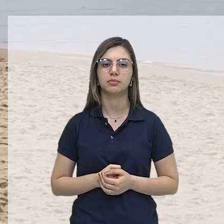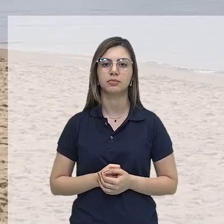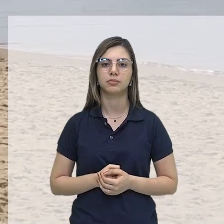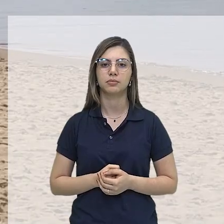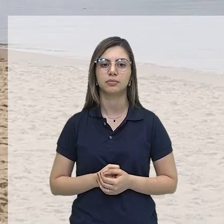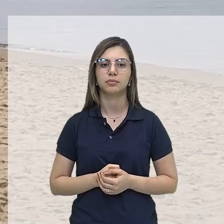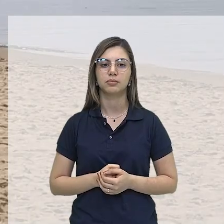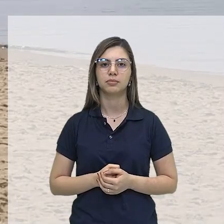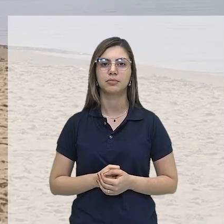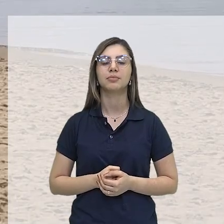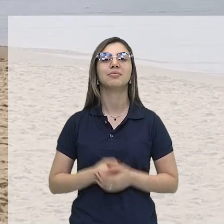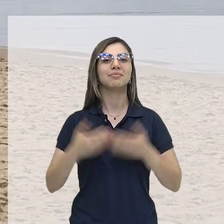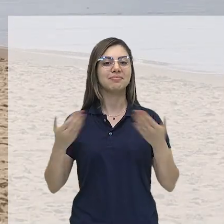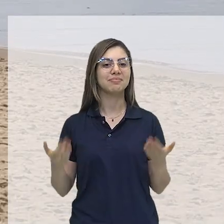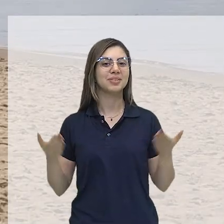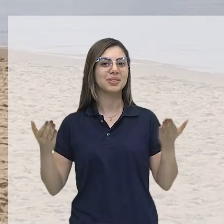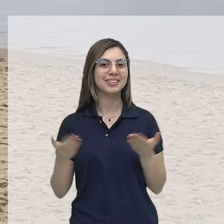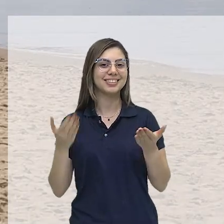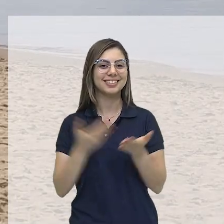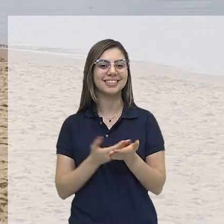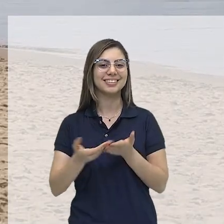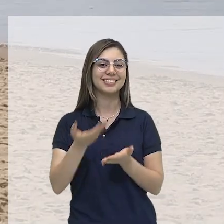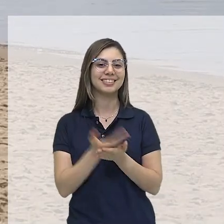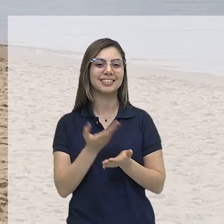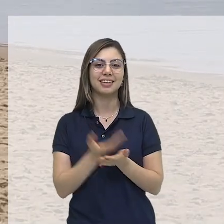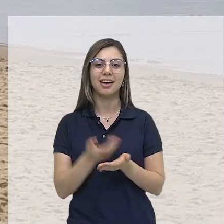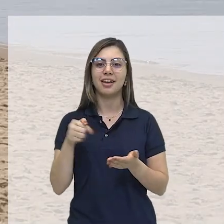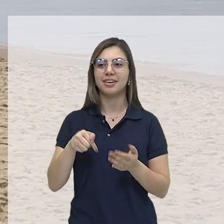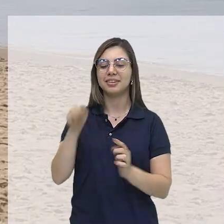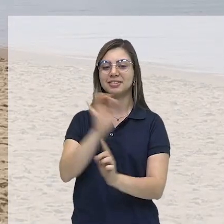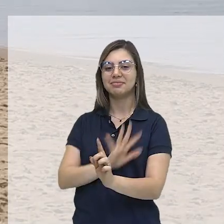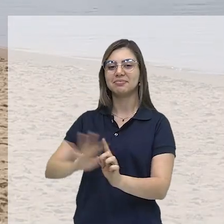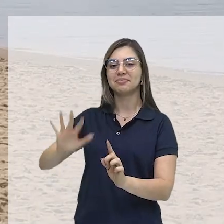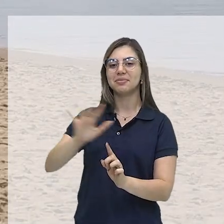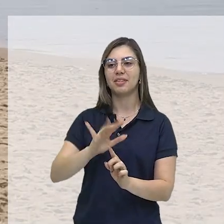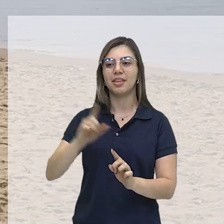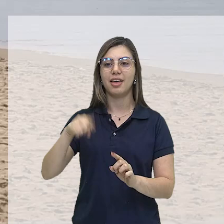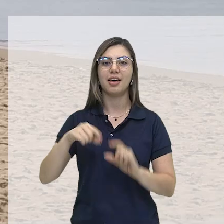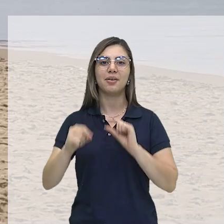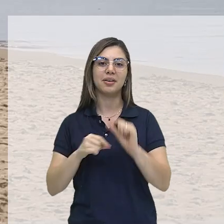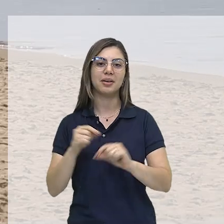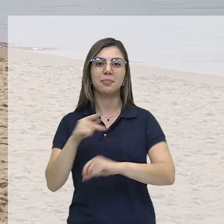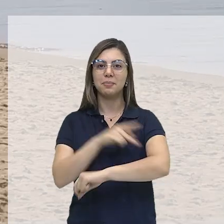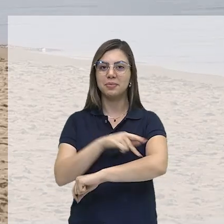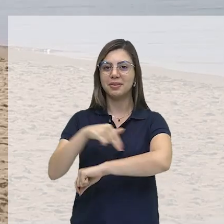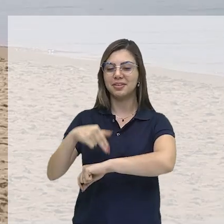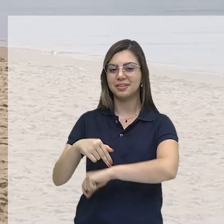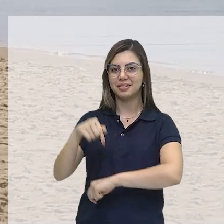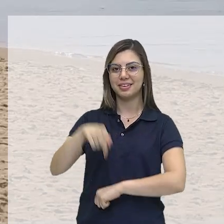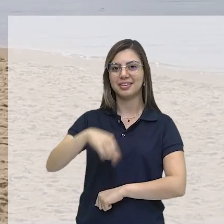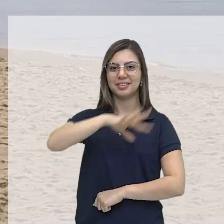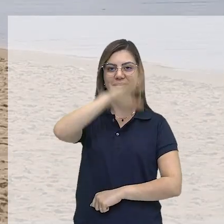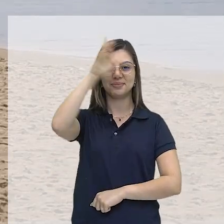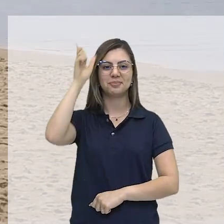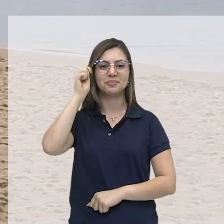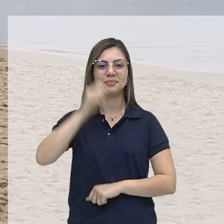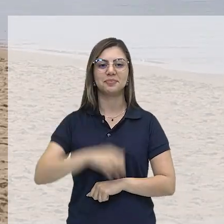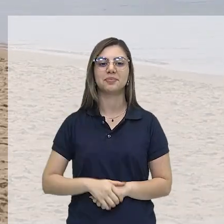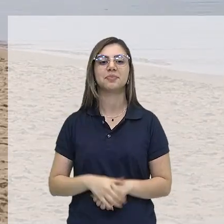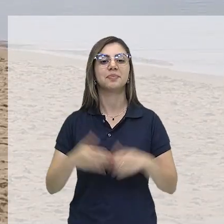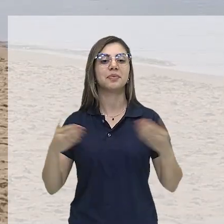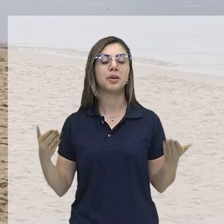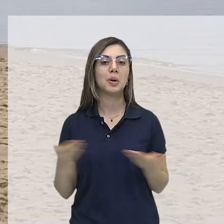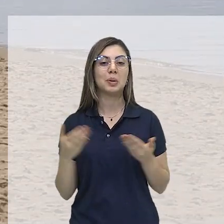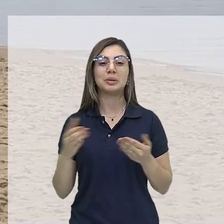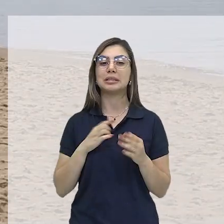Bem, gente, nós iniciaremos a nossa aula nesta bela praia, a Praia da Ponta Negra,